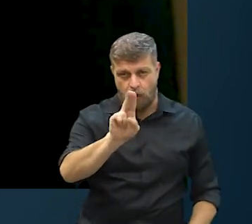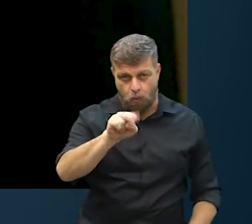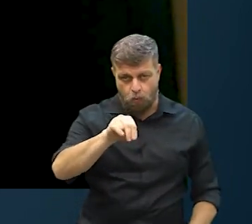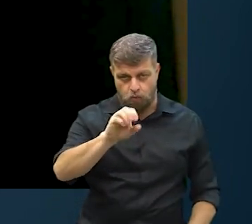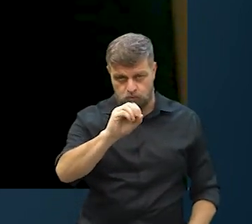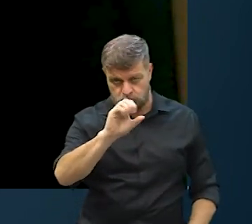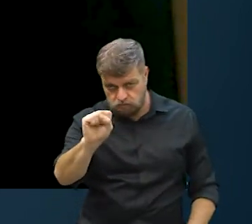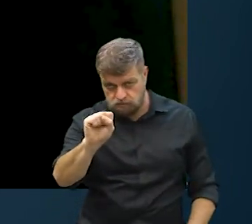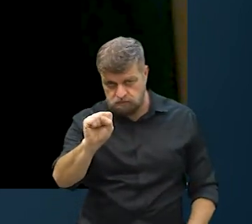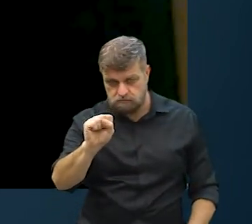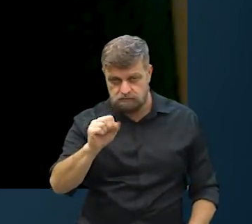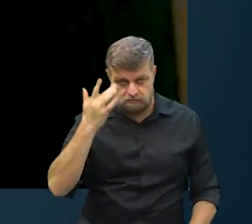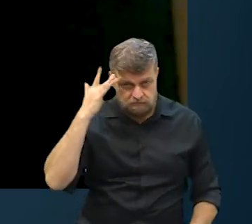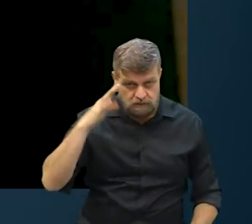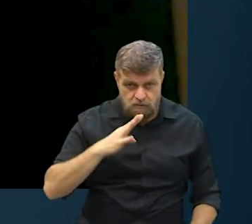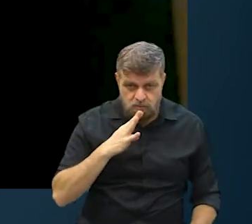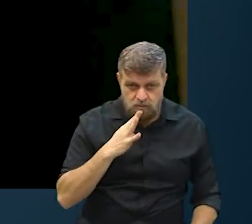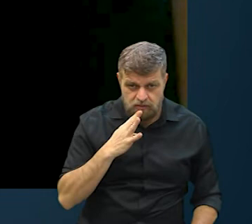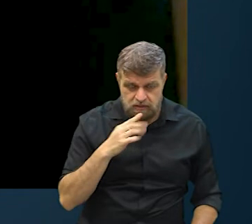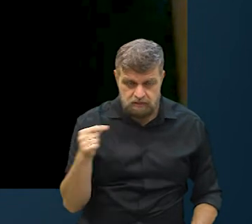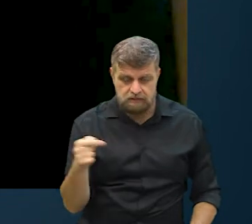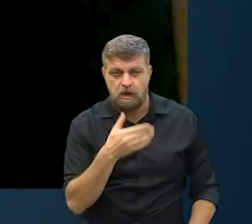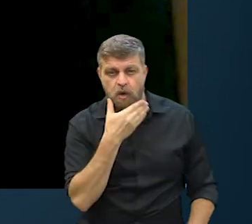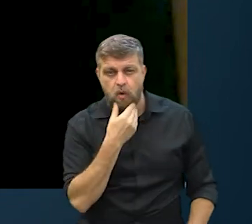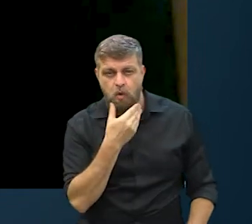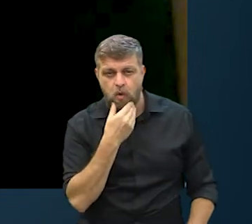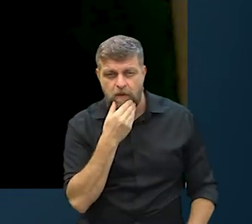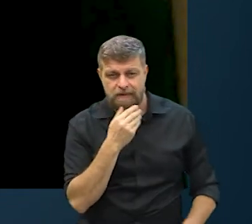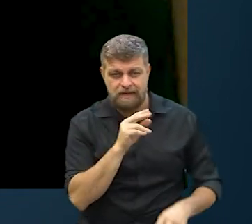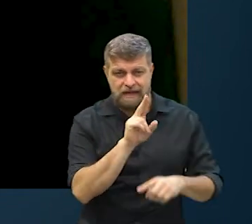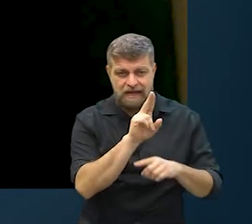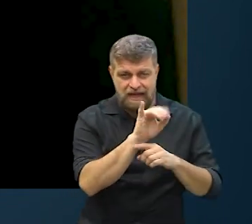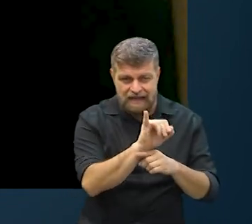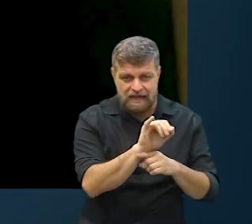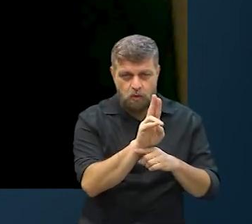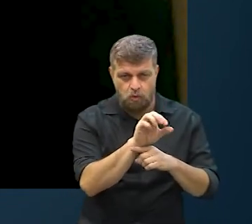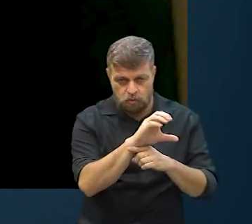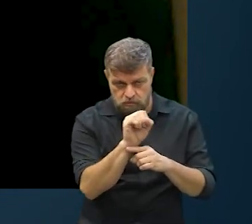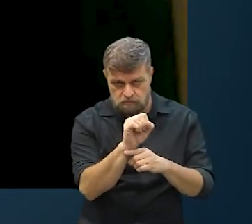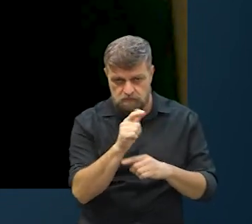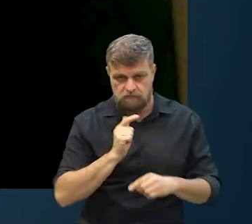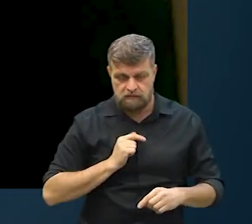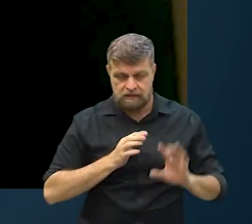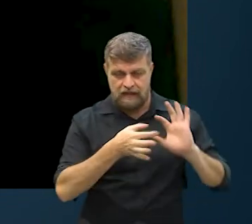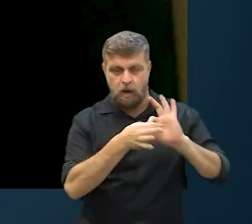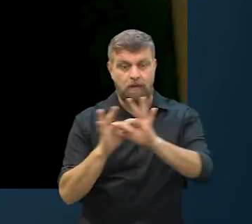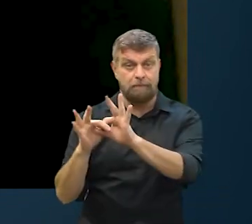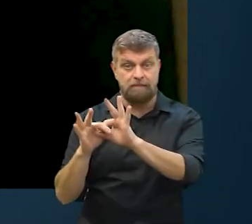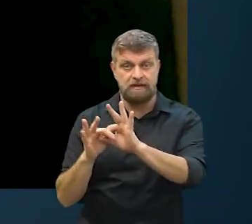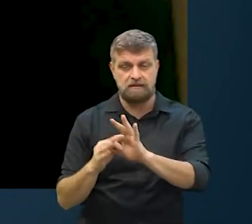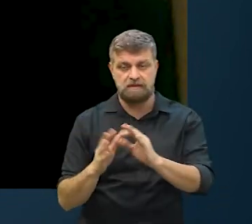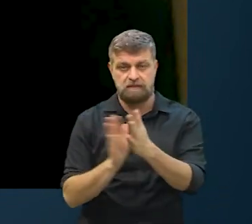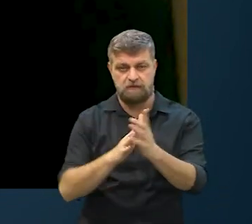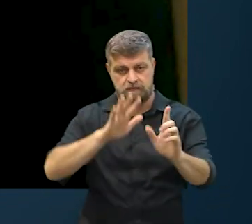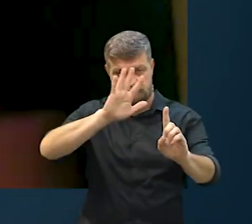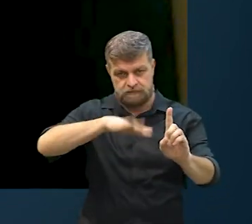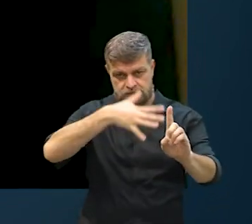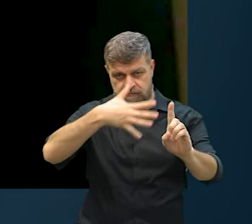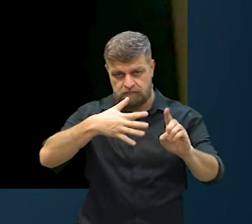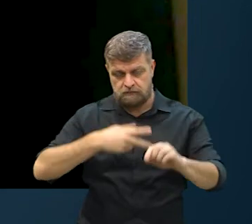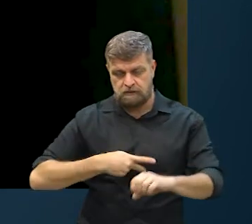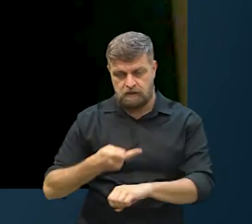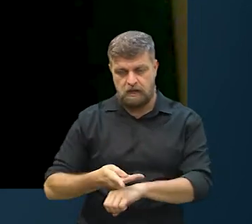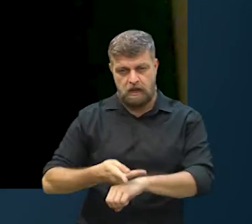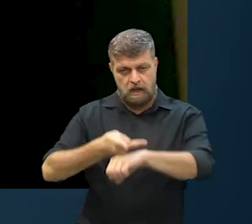Yunus. Eu não sei se você conhece o Mohamed Yunus, que foi até homenageado agora nas Olimpíadas. Ele é